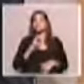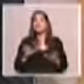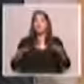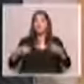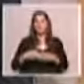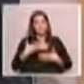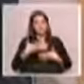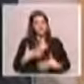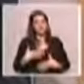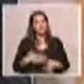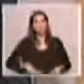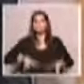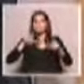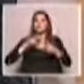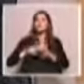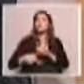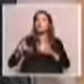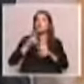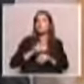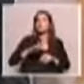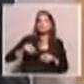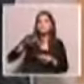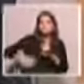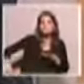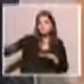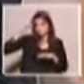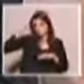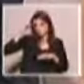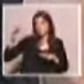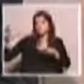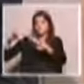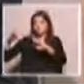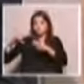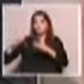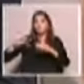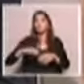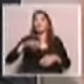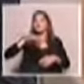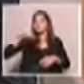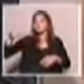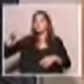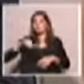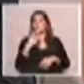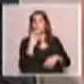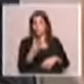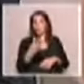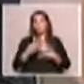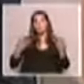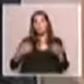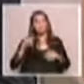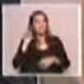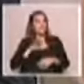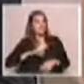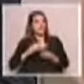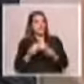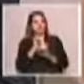vontade de desenvolver um projeto novo para a região interior, pegando em 4 concelhos-piloto e onde há a excelência do queijo.